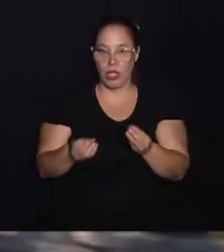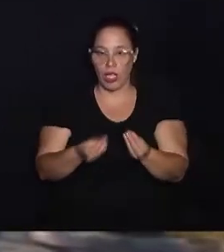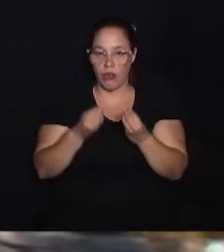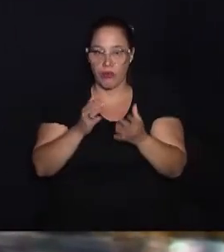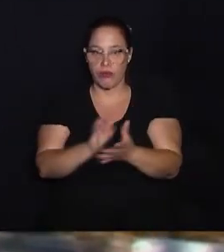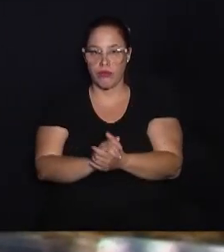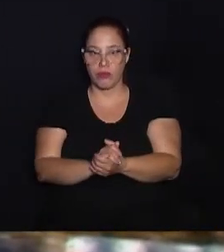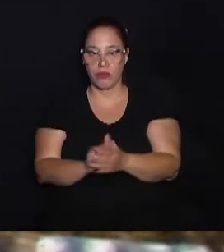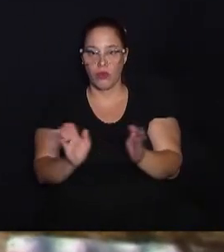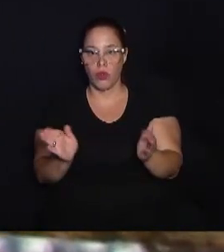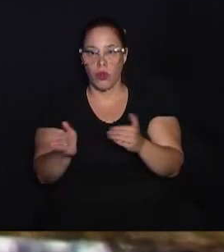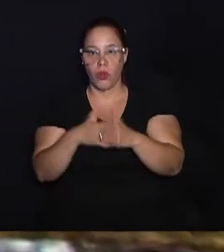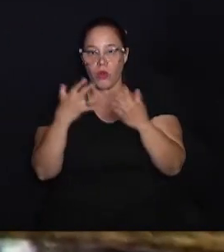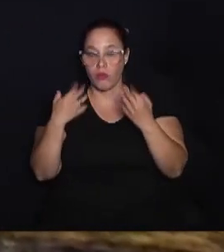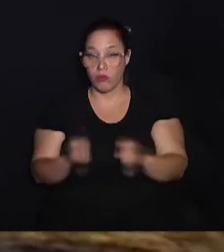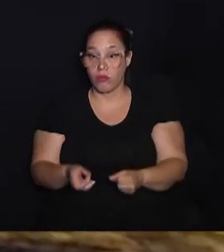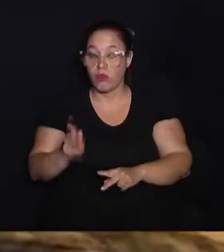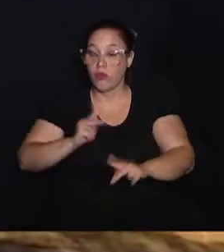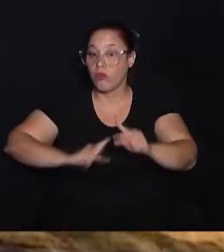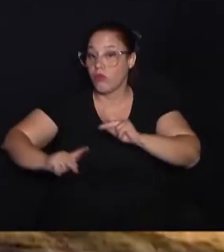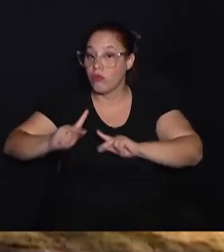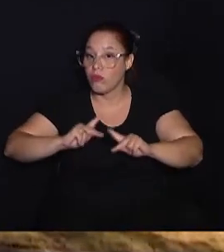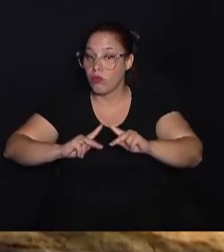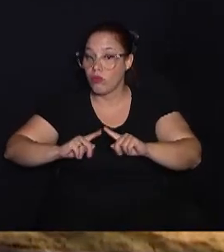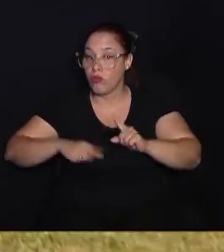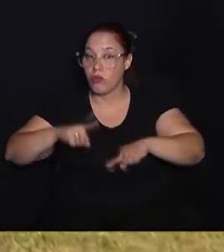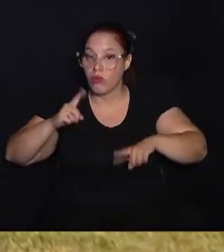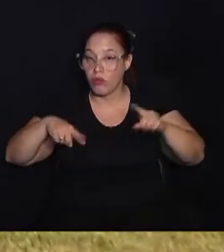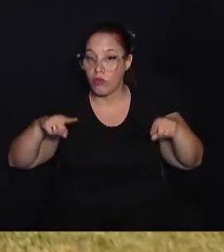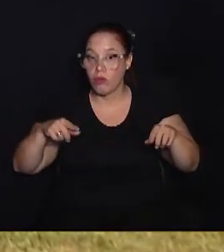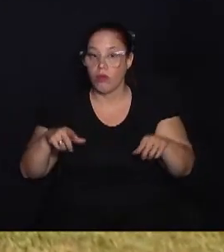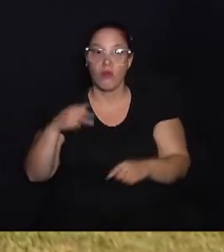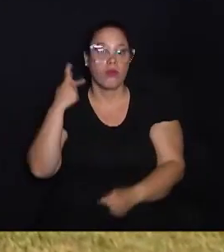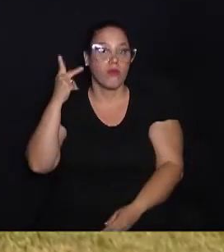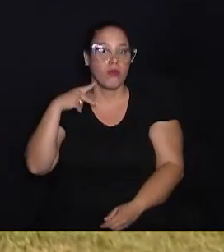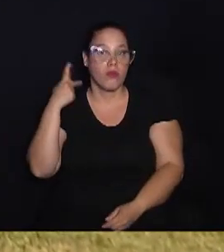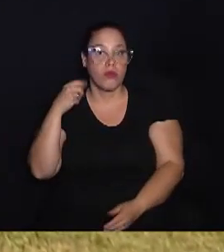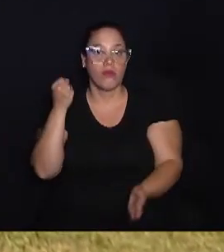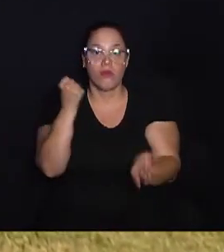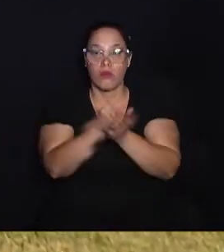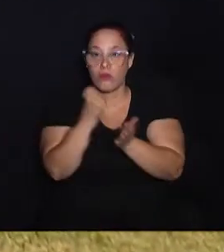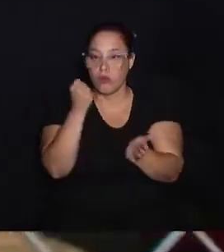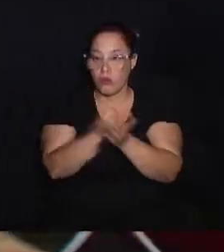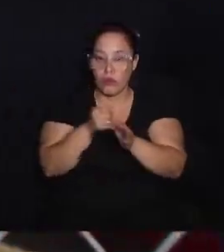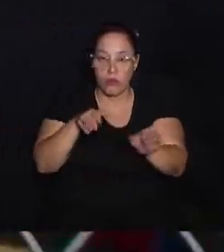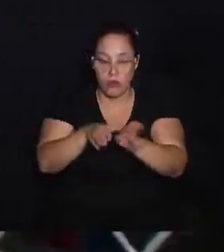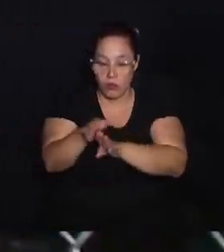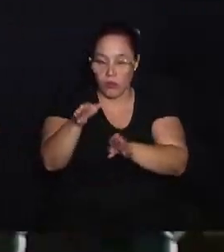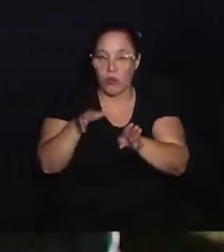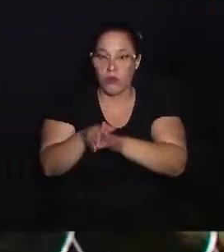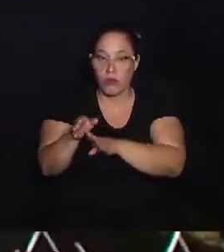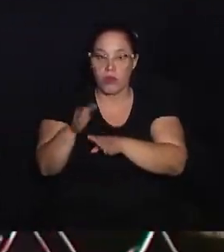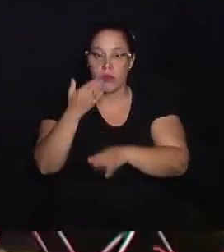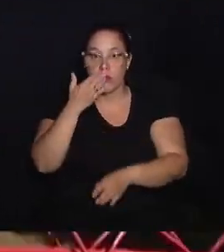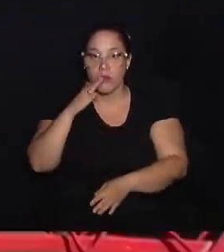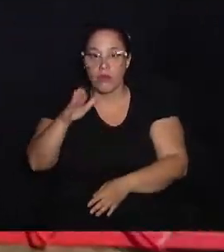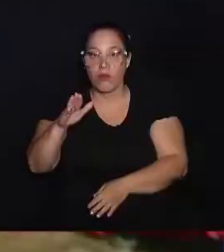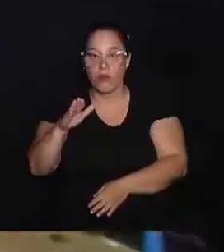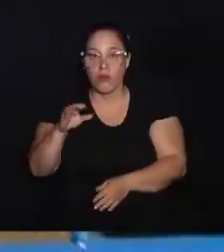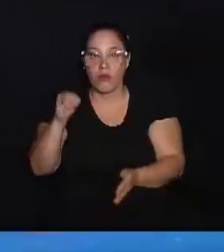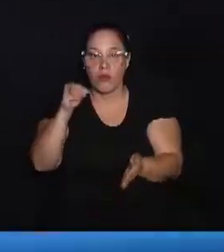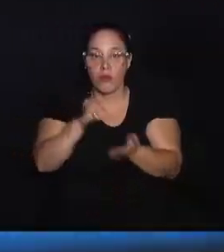espaço de convivência com a Adesão da população diversos parlamentares protocolaram